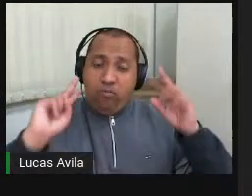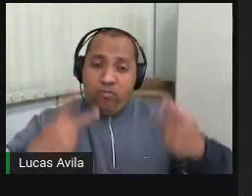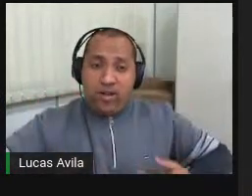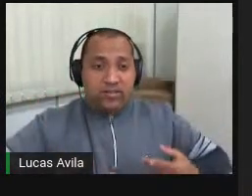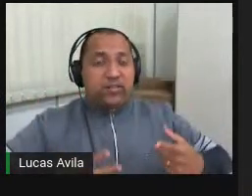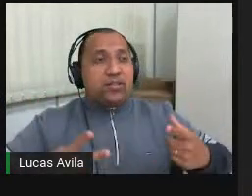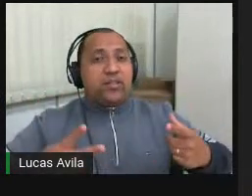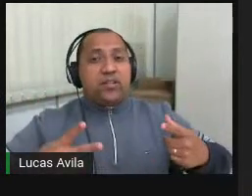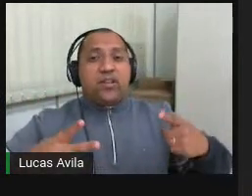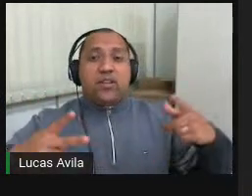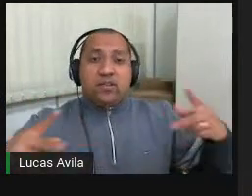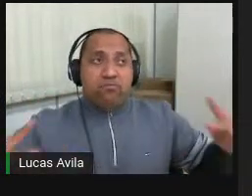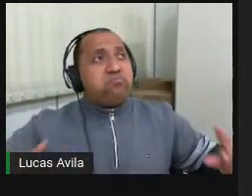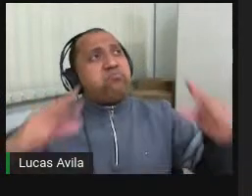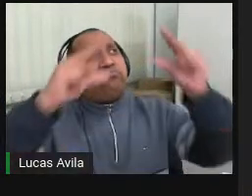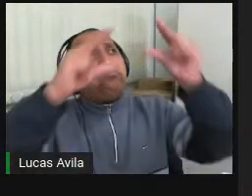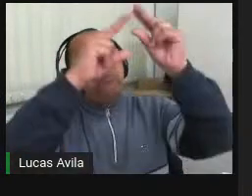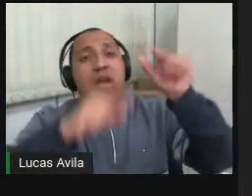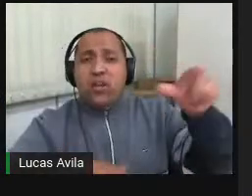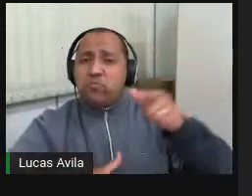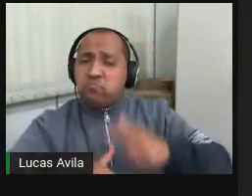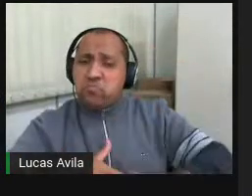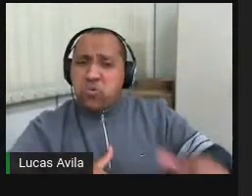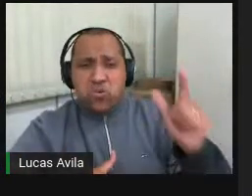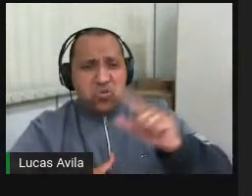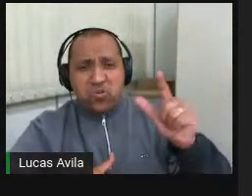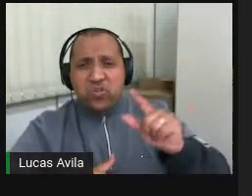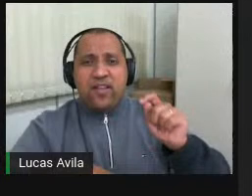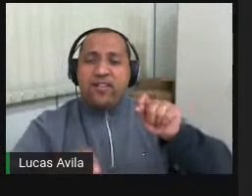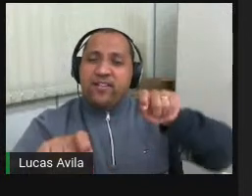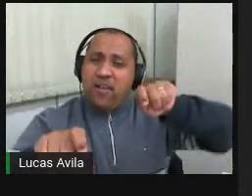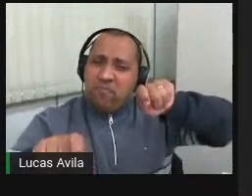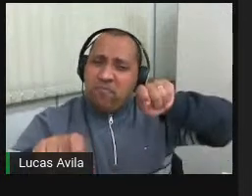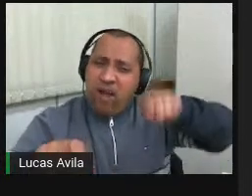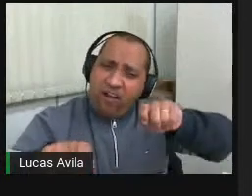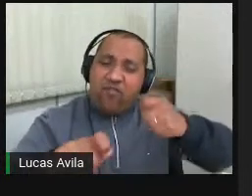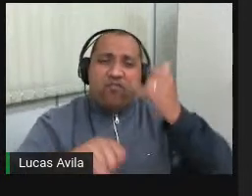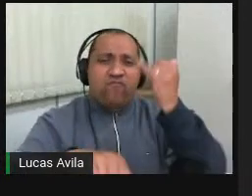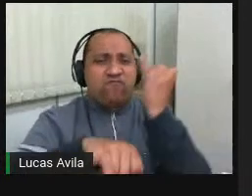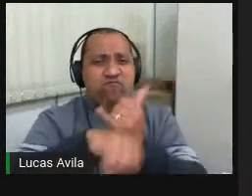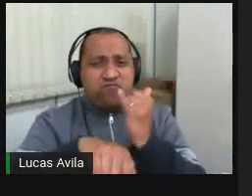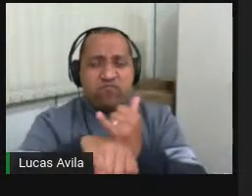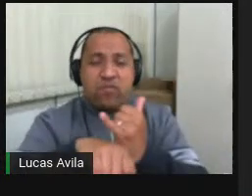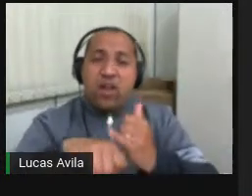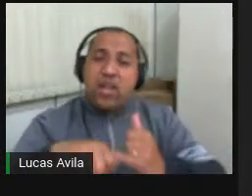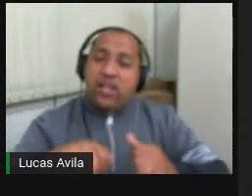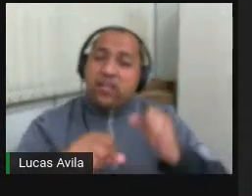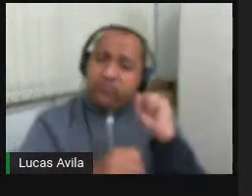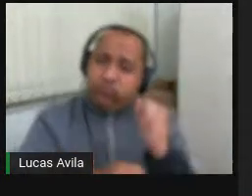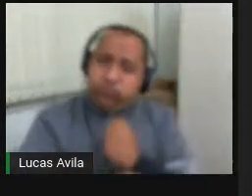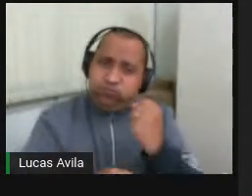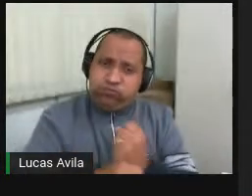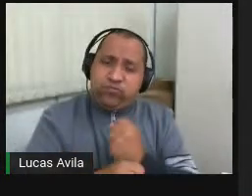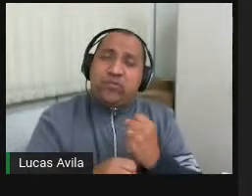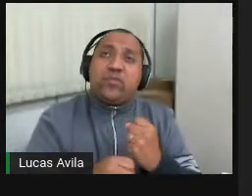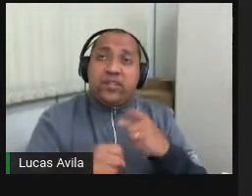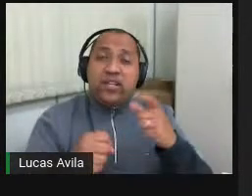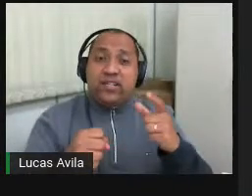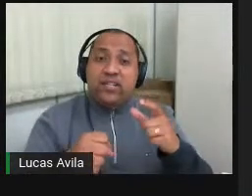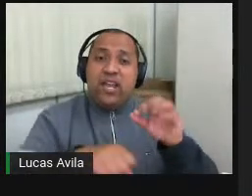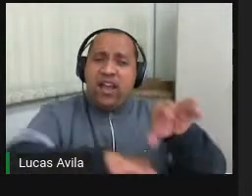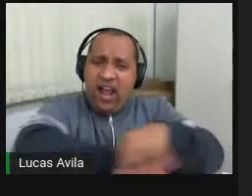grande problema, milhões de parafusos de ferro, em uma obra arquitetônica, né,